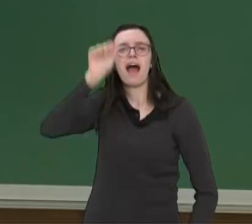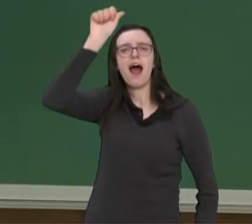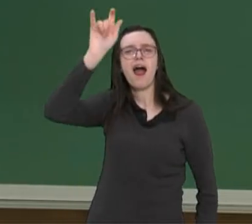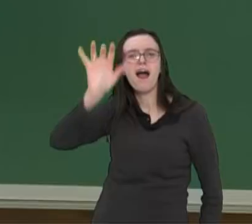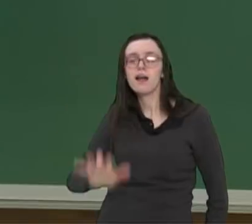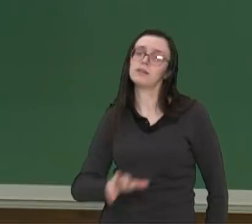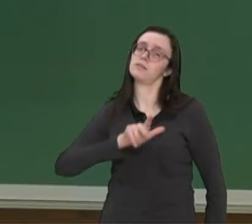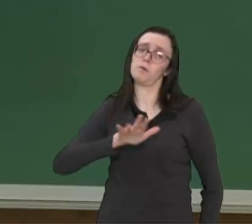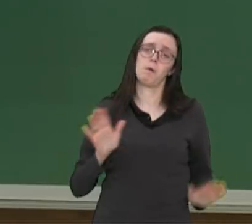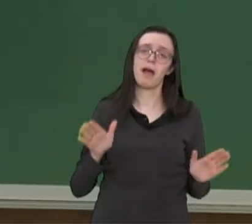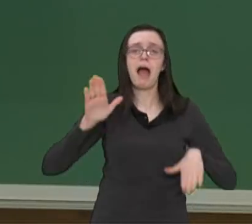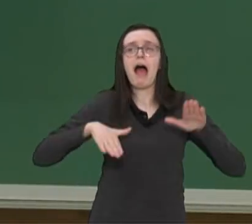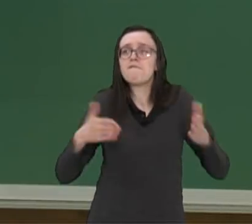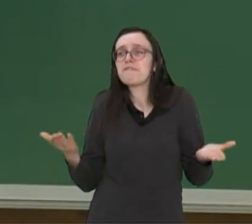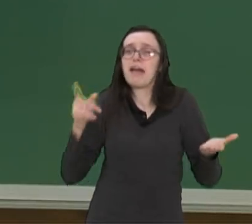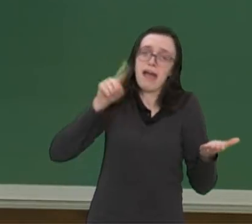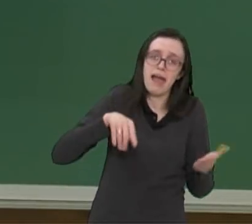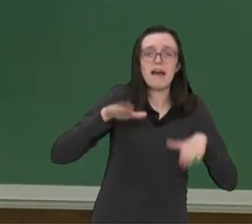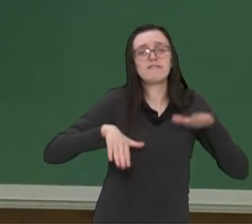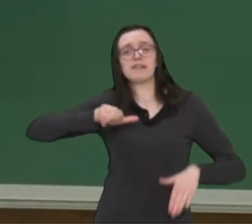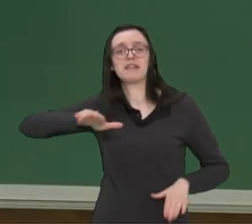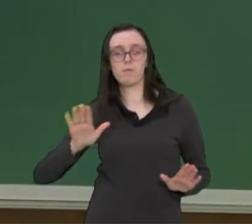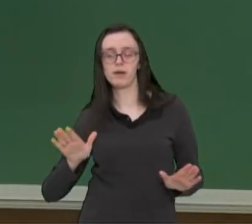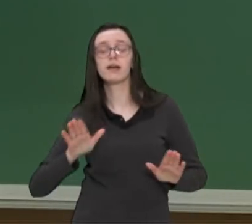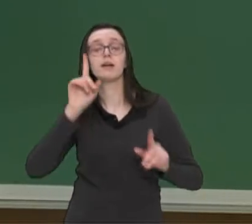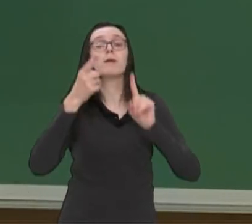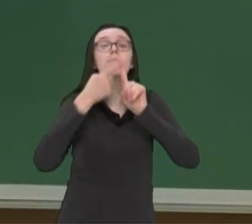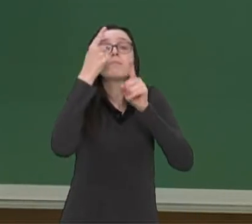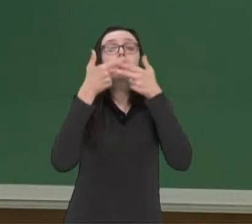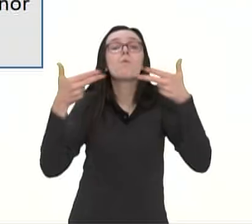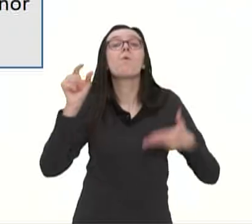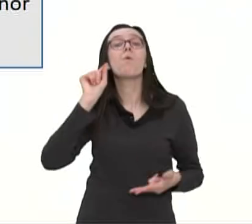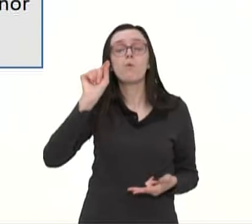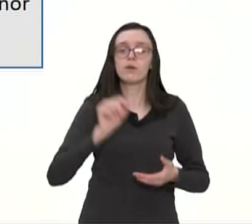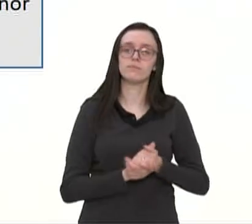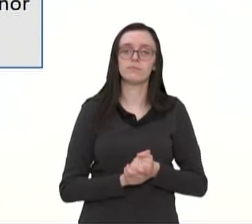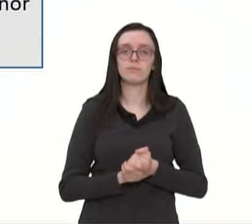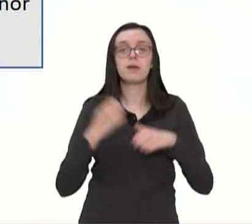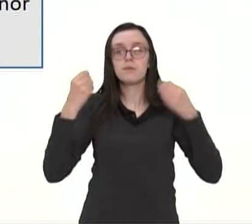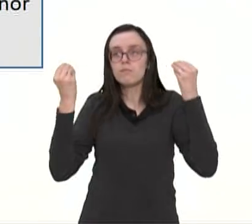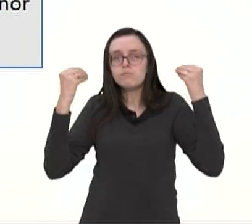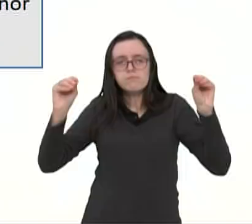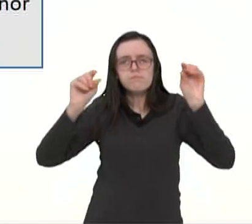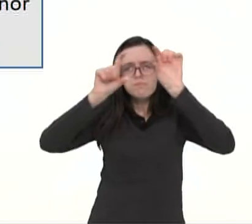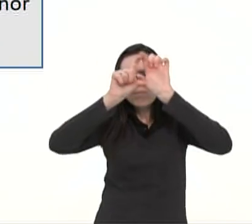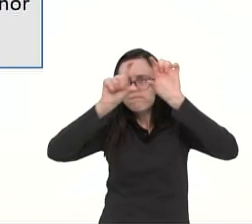precisa ser, tá? Às vezes é, às vezes não. Então, primeira coisa, gente. Colocar